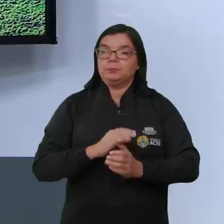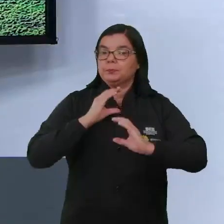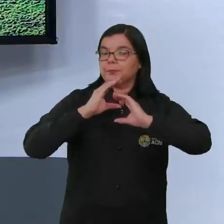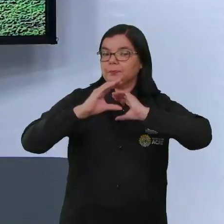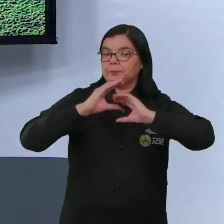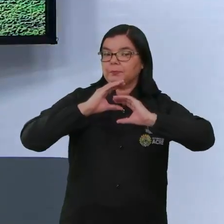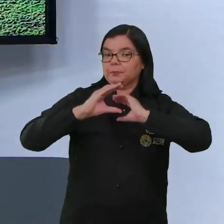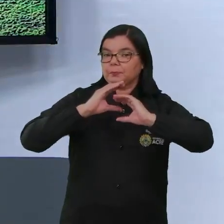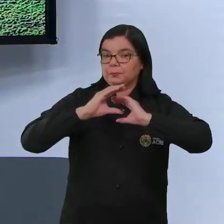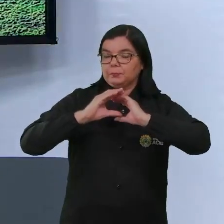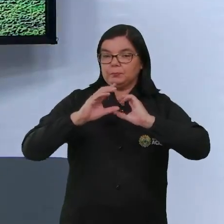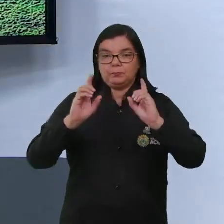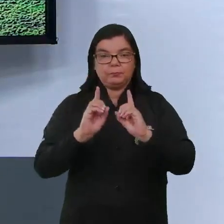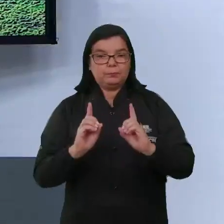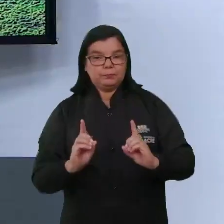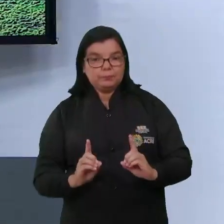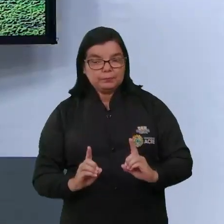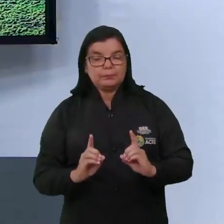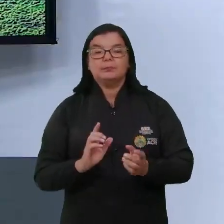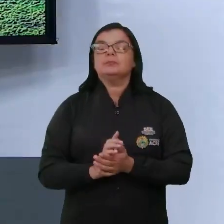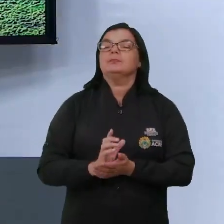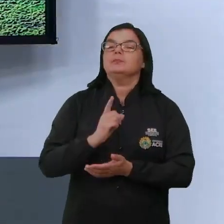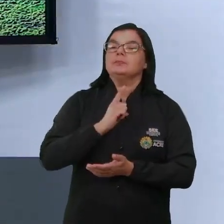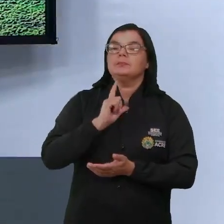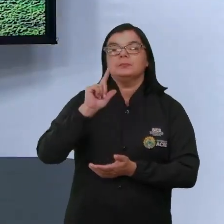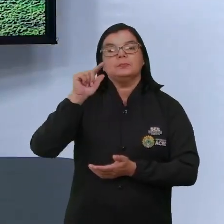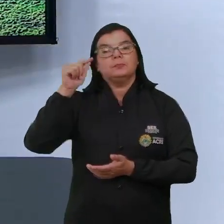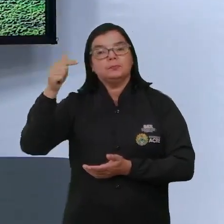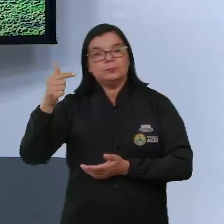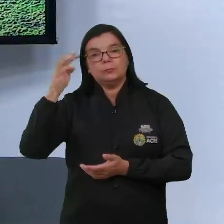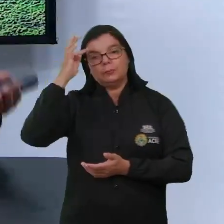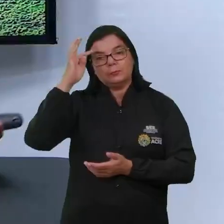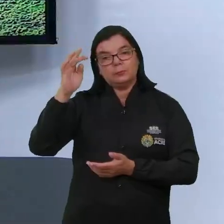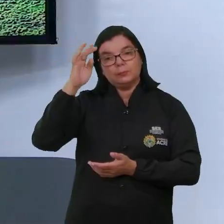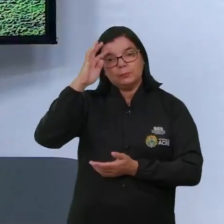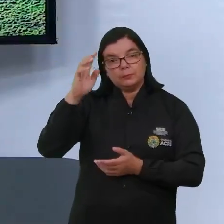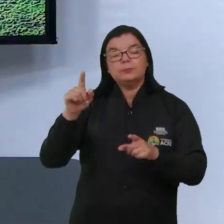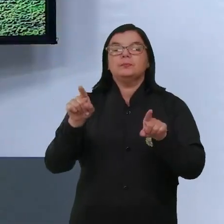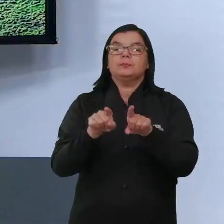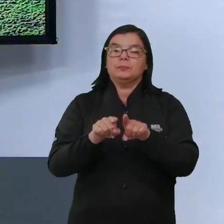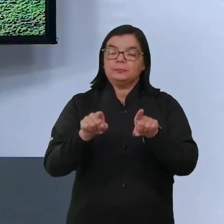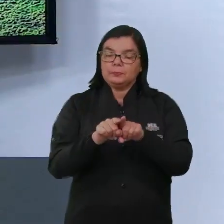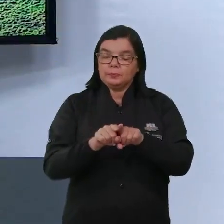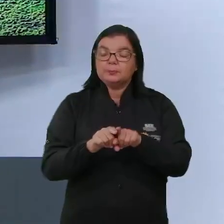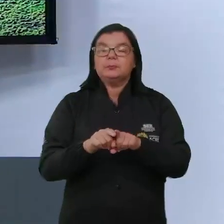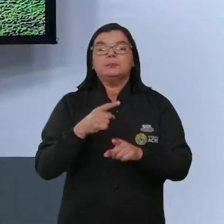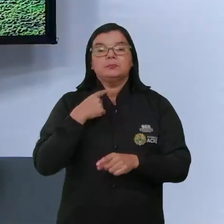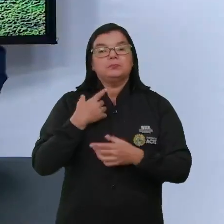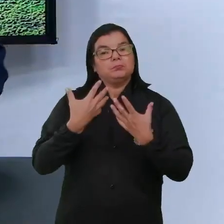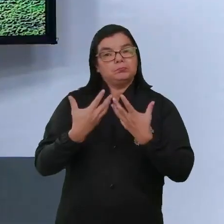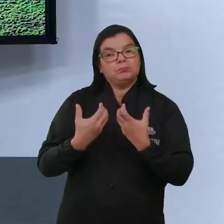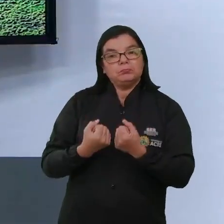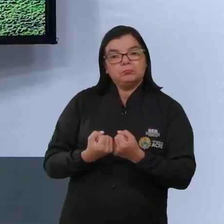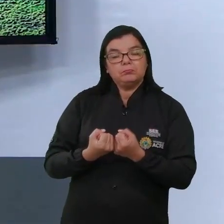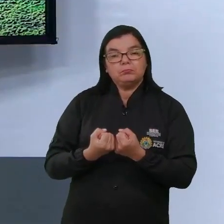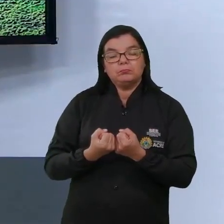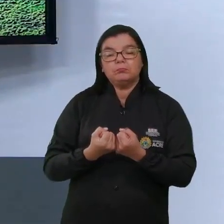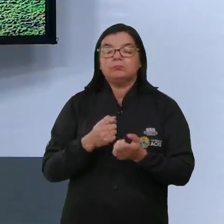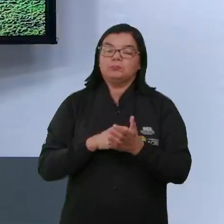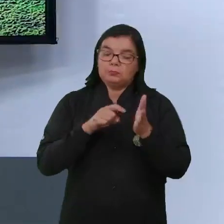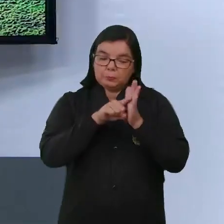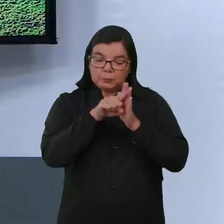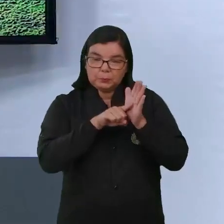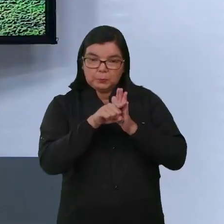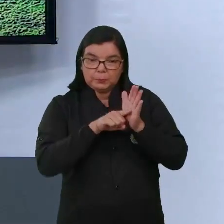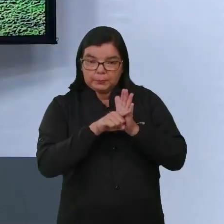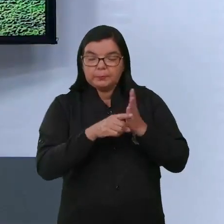comunicar com os deuses. Então existem várias outras teorias, essa é uma das teorias bastante aceita no mundo científico,